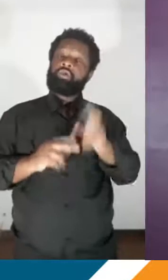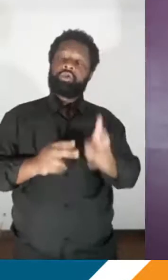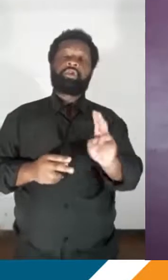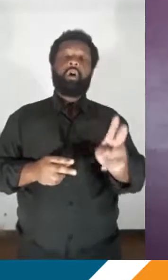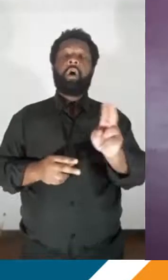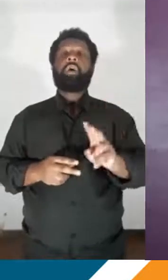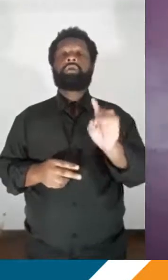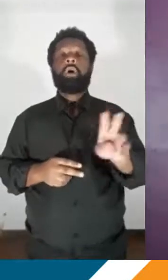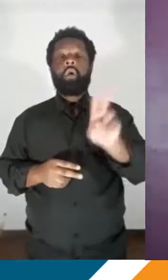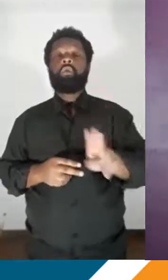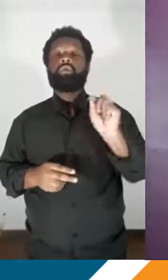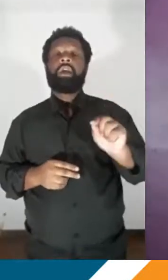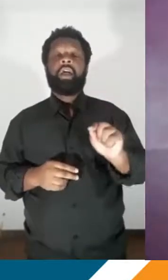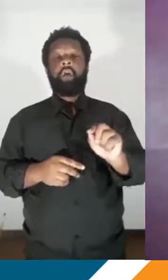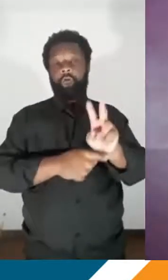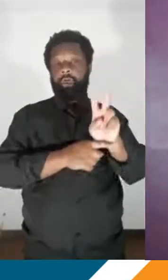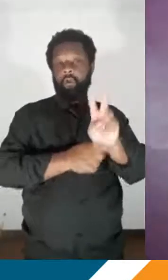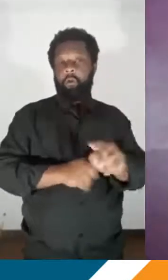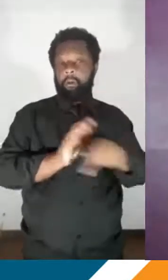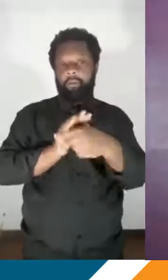isso aqui a gente só considera o volume do